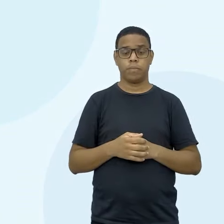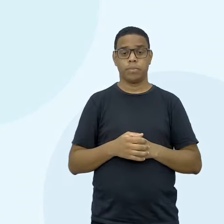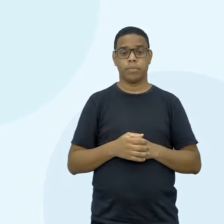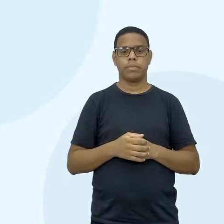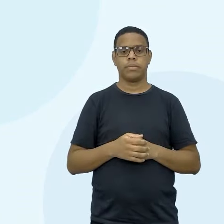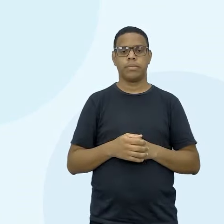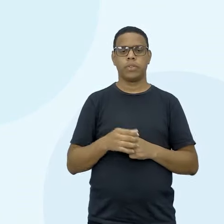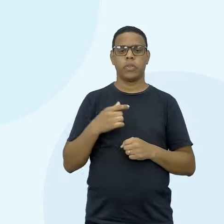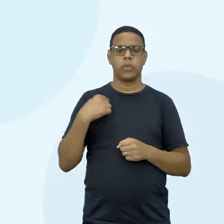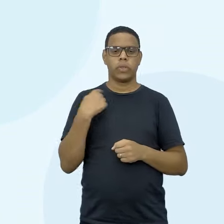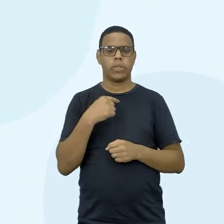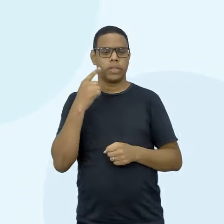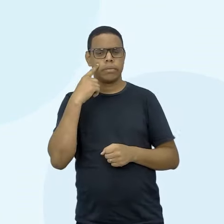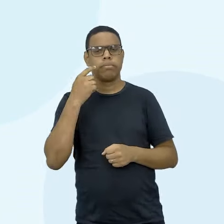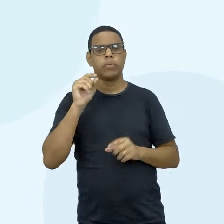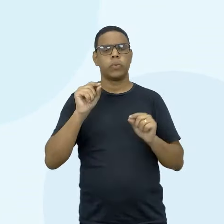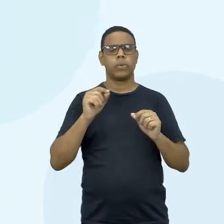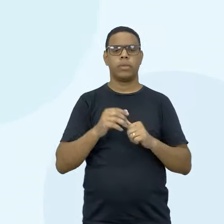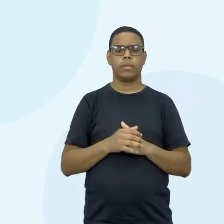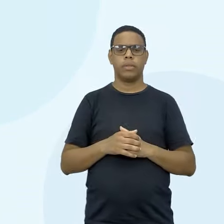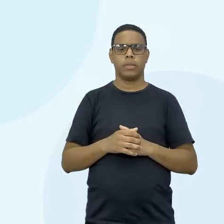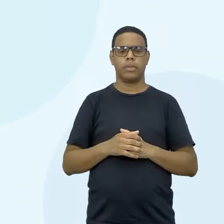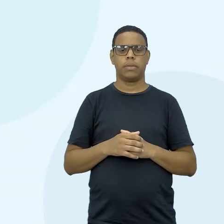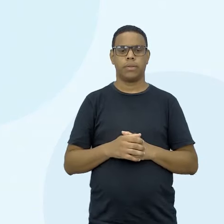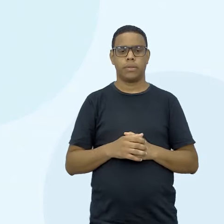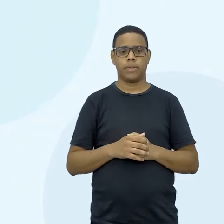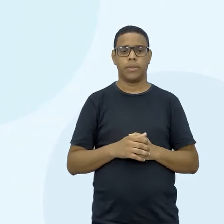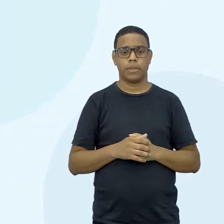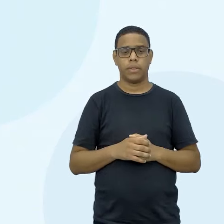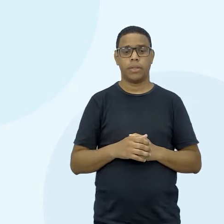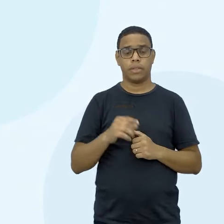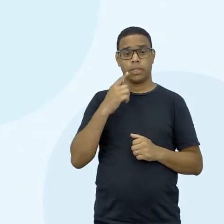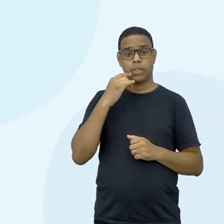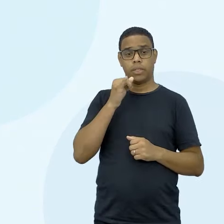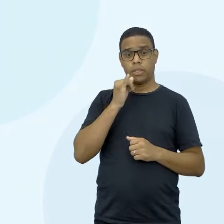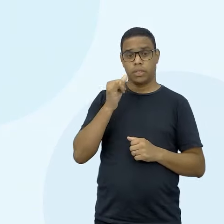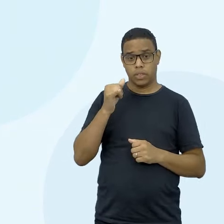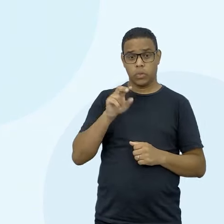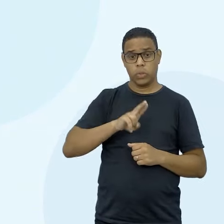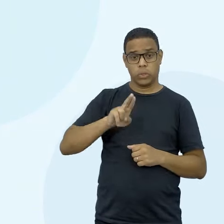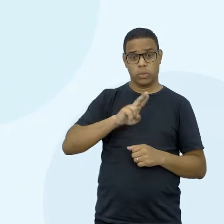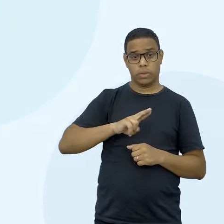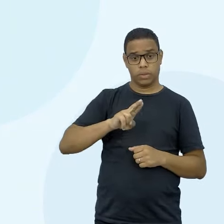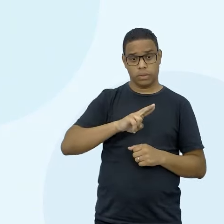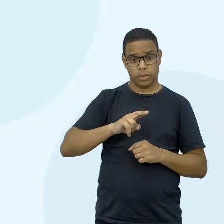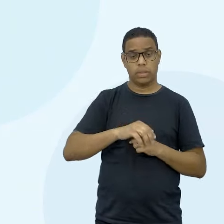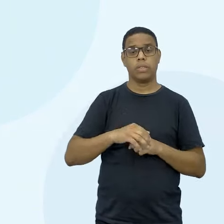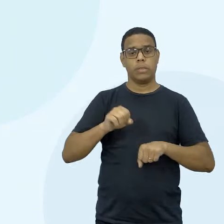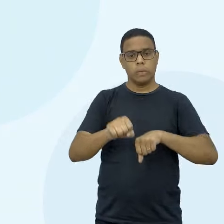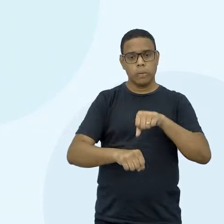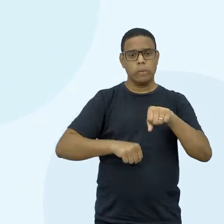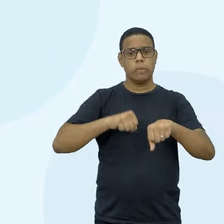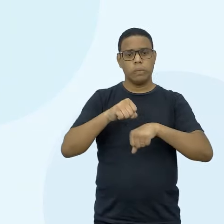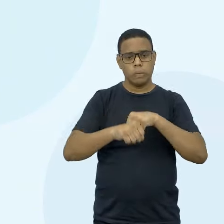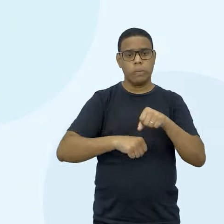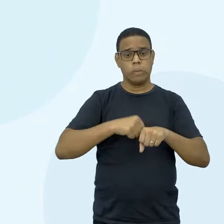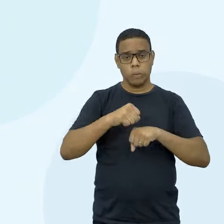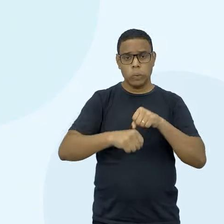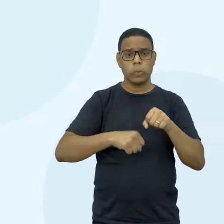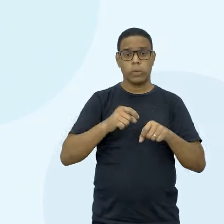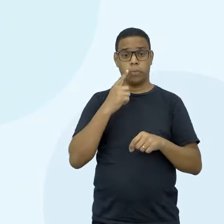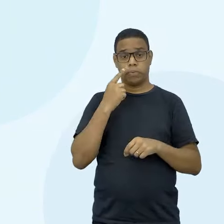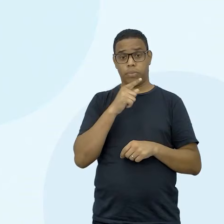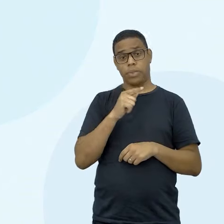um pouquinho para a gente analisar. Ó. Em relação à energia que eu uso lá de pedalar, essa